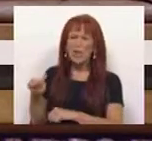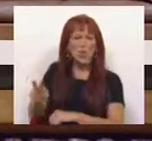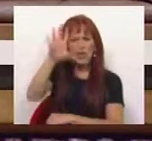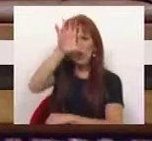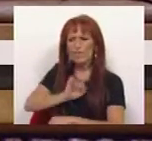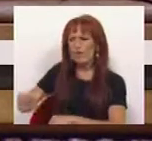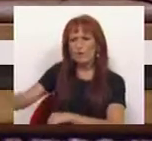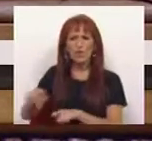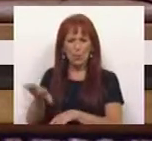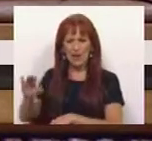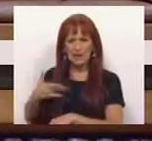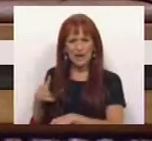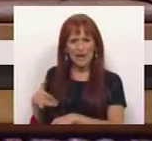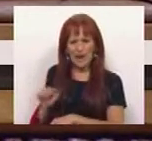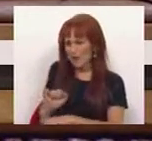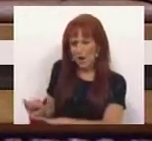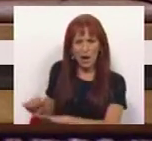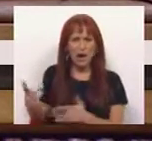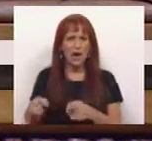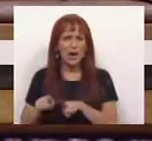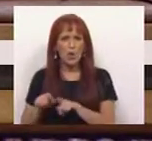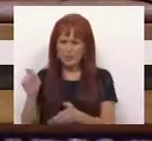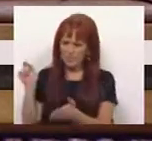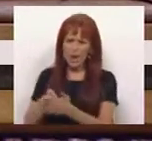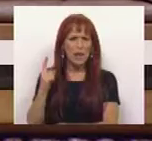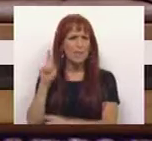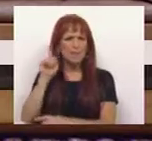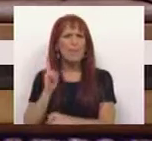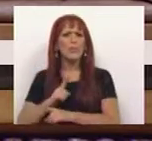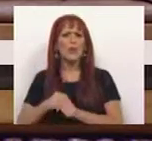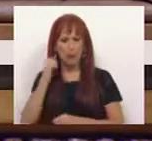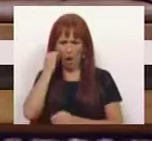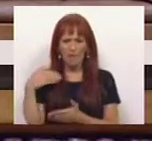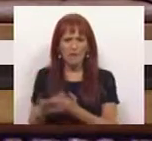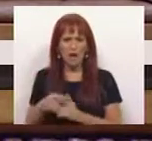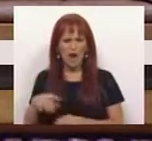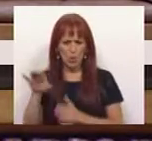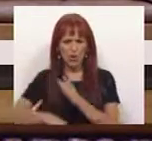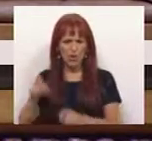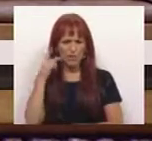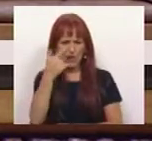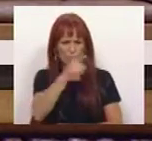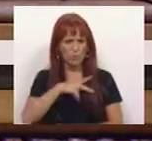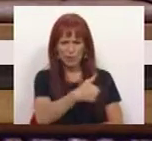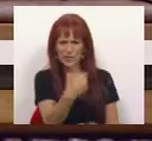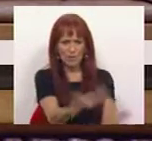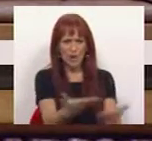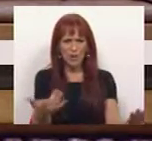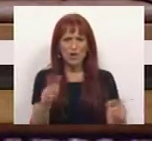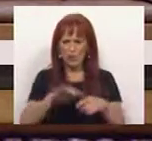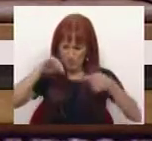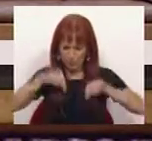anterior governo do PSD e do CDS, que ficaram marcadas sobretudo pelo agravar das condições de vida dos portugueses,